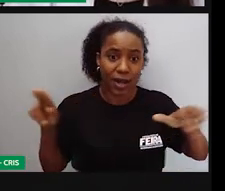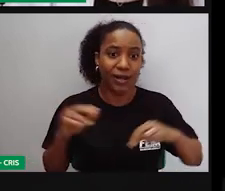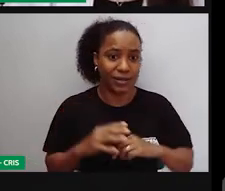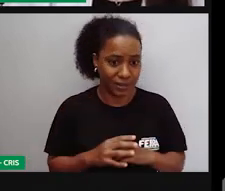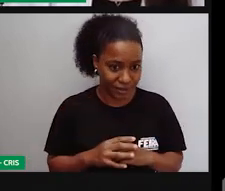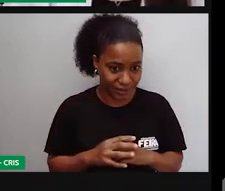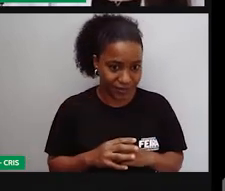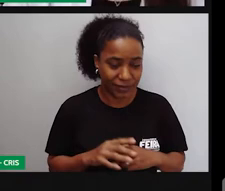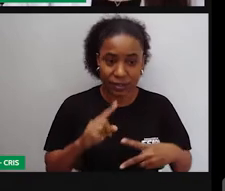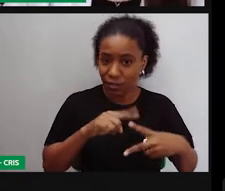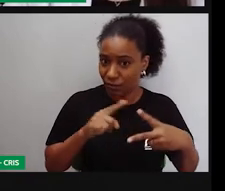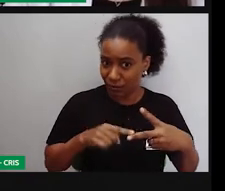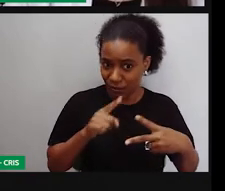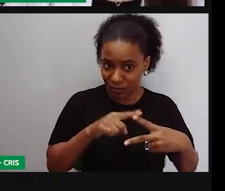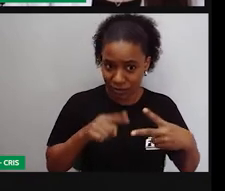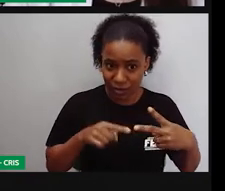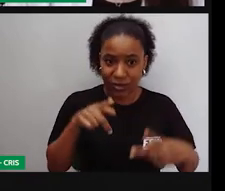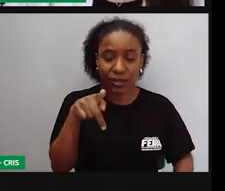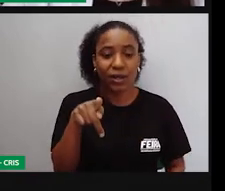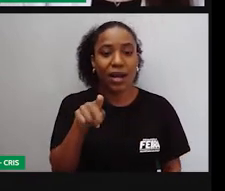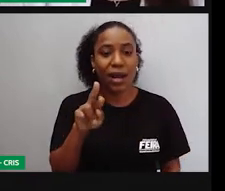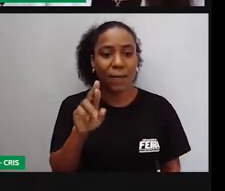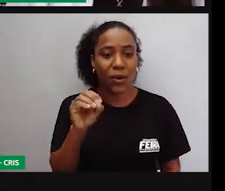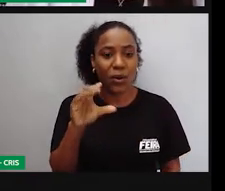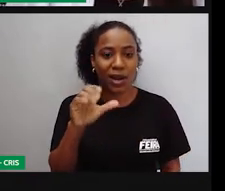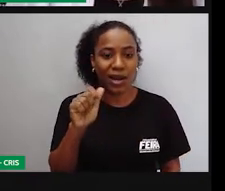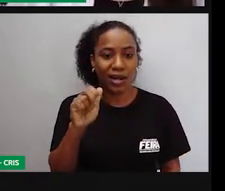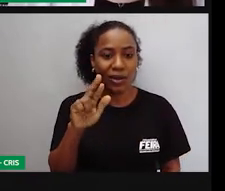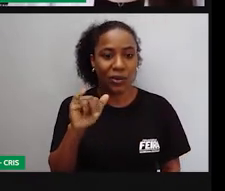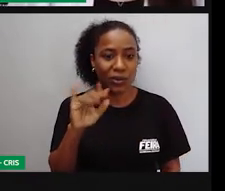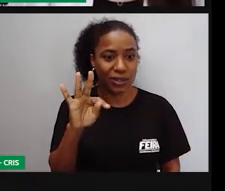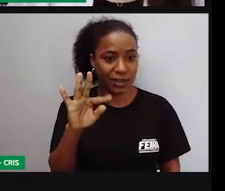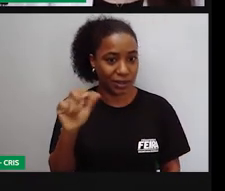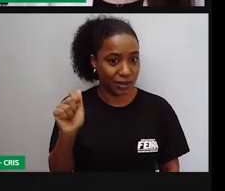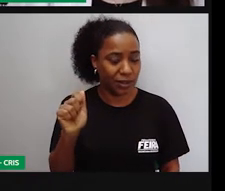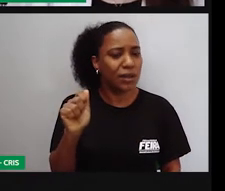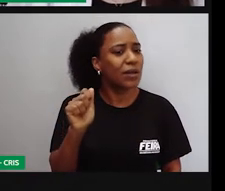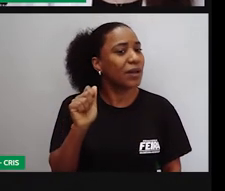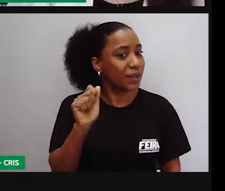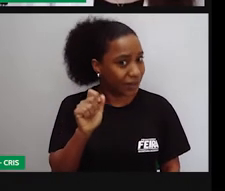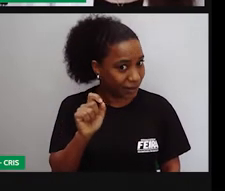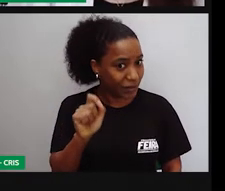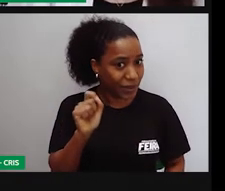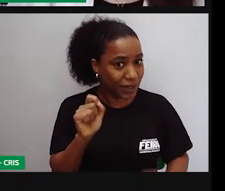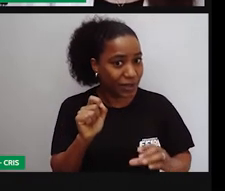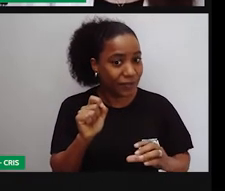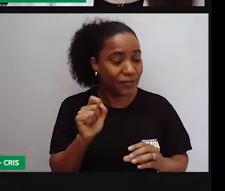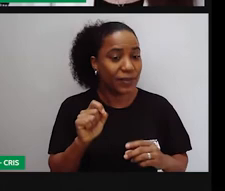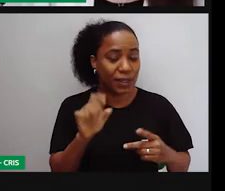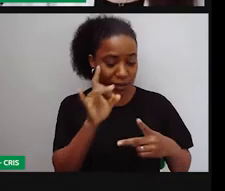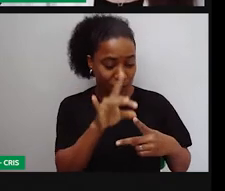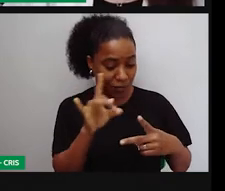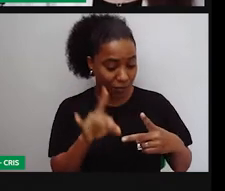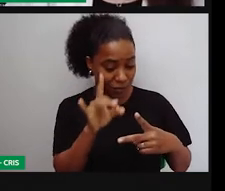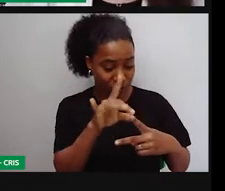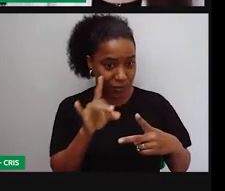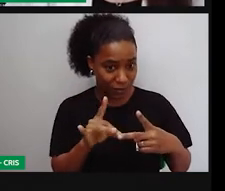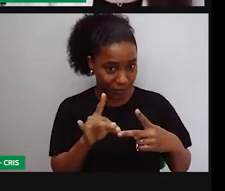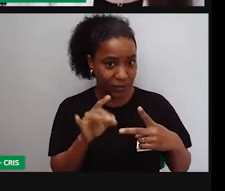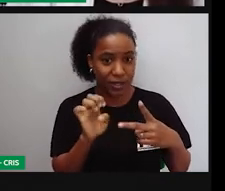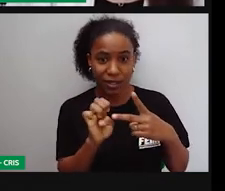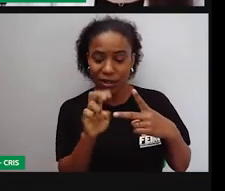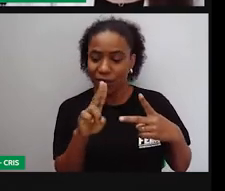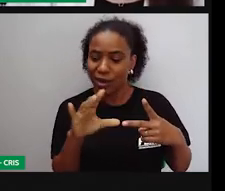a procarionte e a eucarionte. E vamos ver um pouquinho sobre cada uma delas, tá bom? A